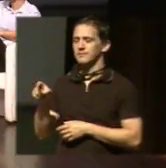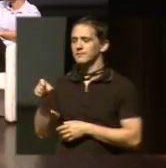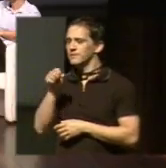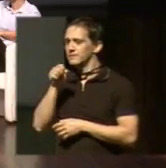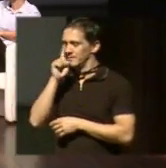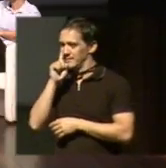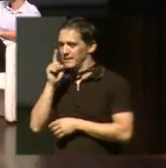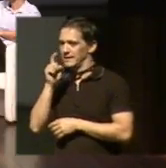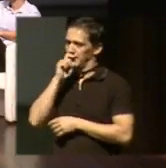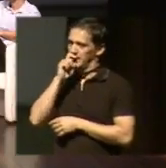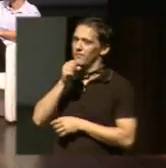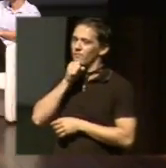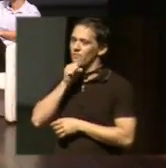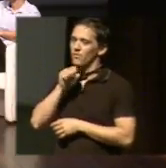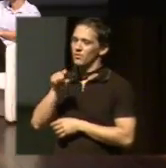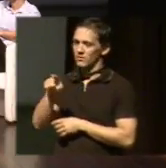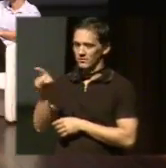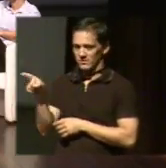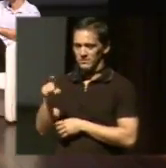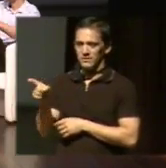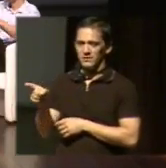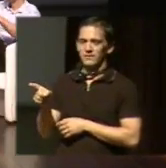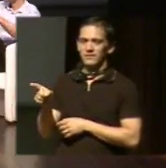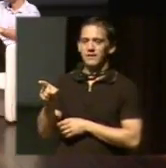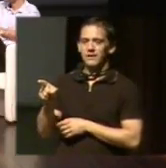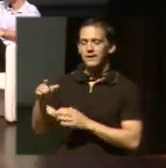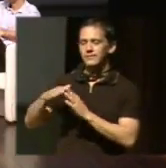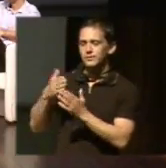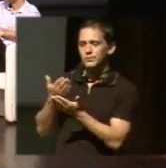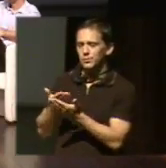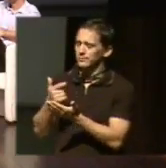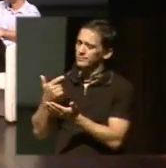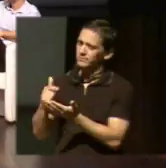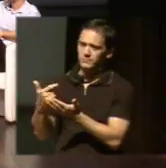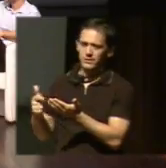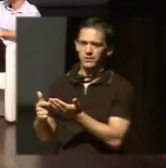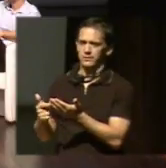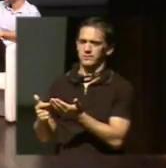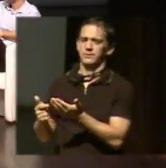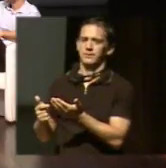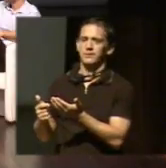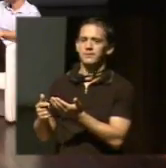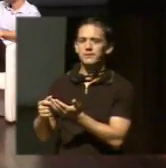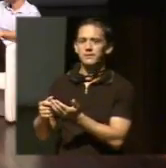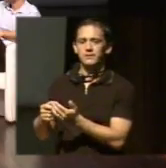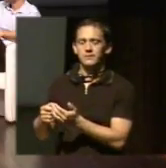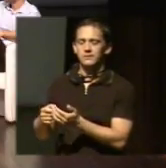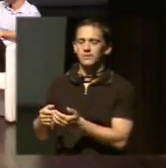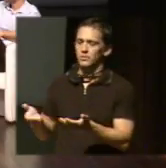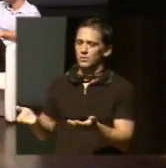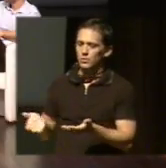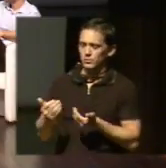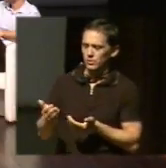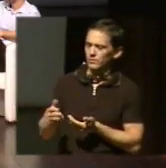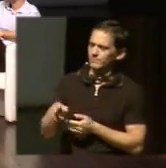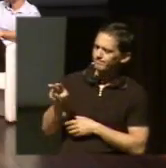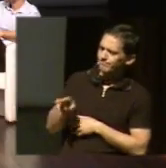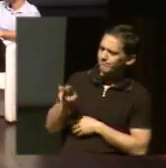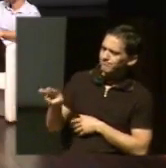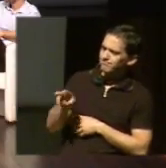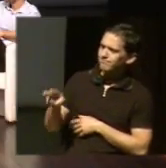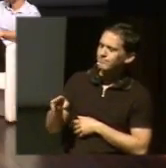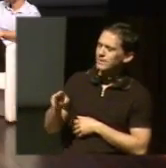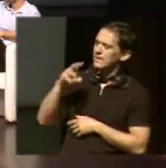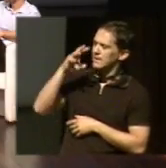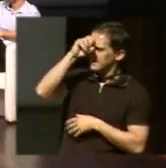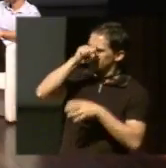também não tem estudos. E os jovens precisam aprender mais com as pessoas idosas, com as pessoas